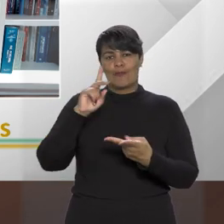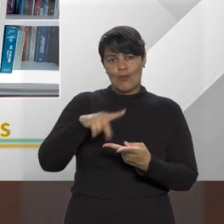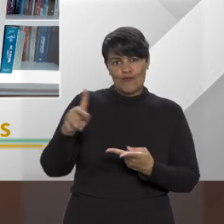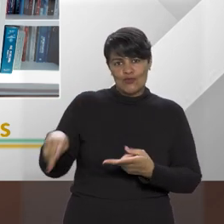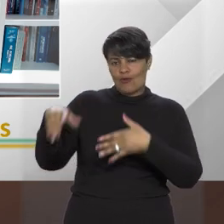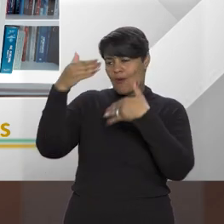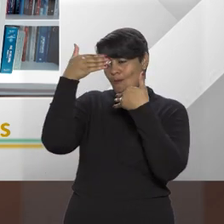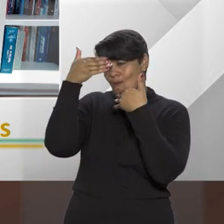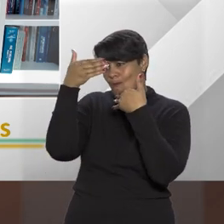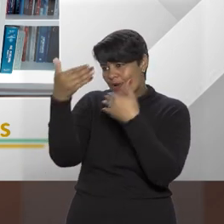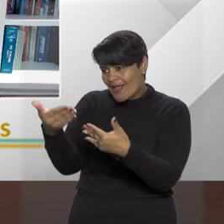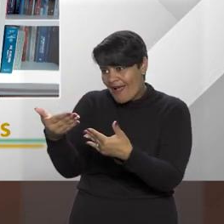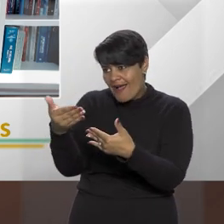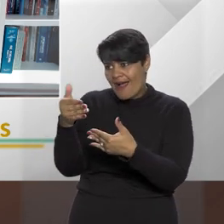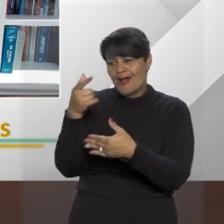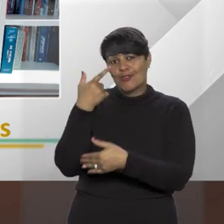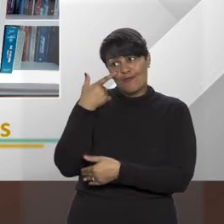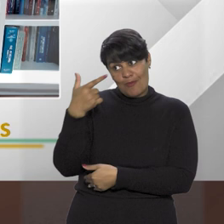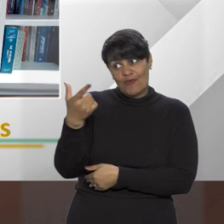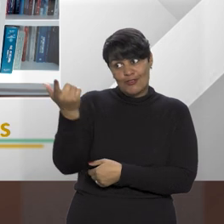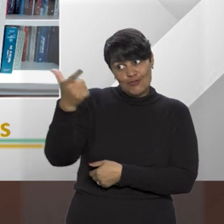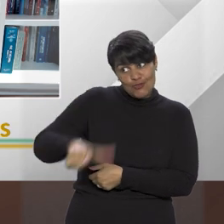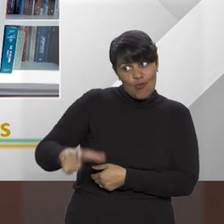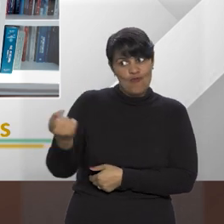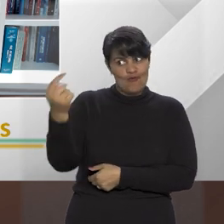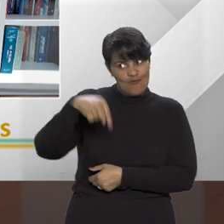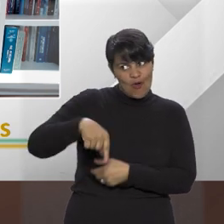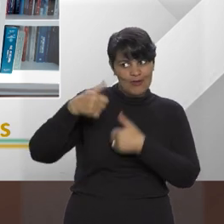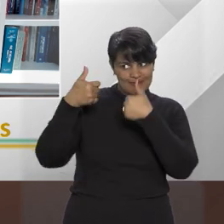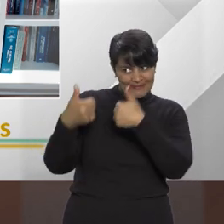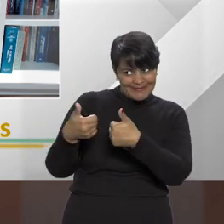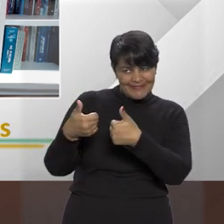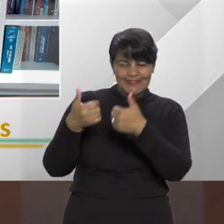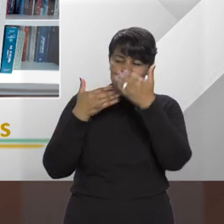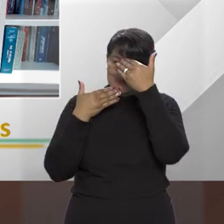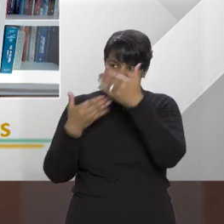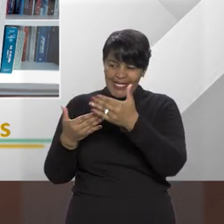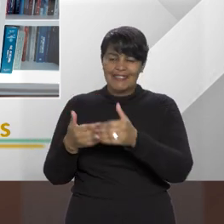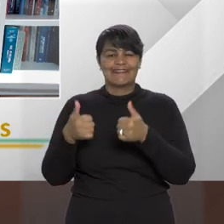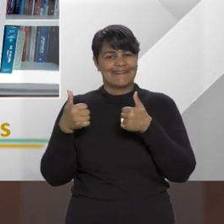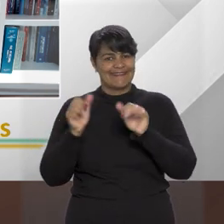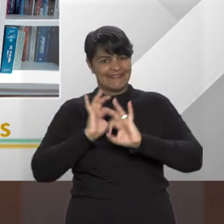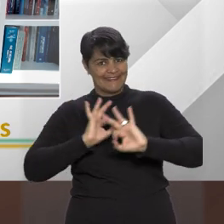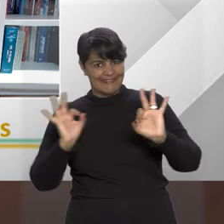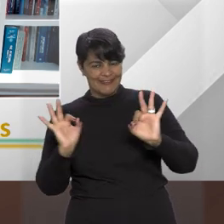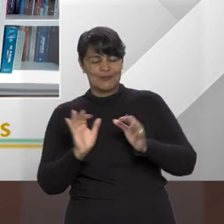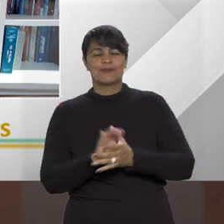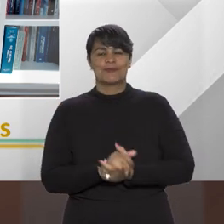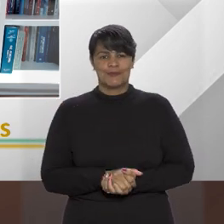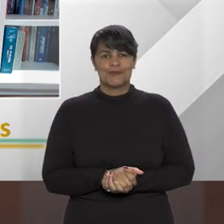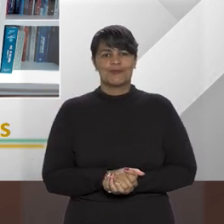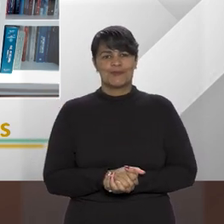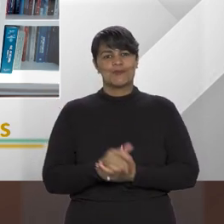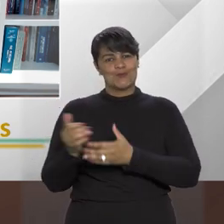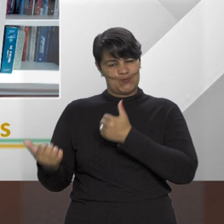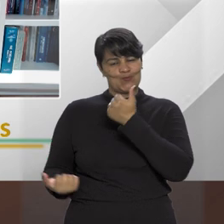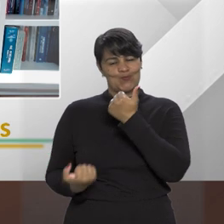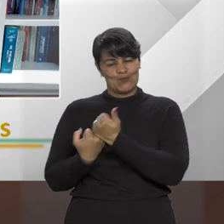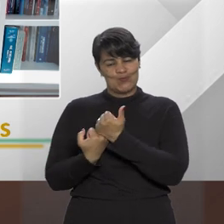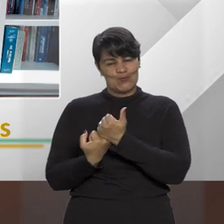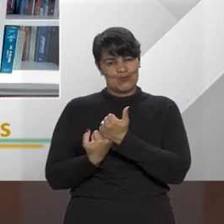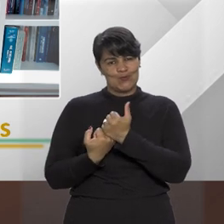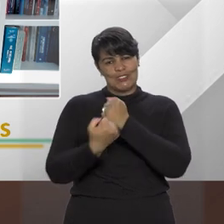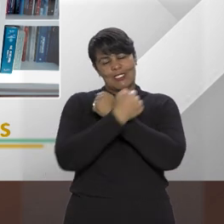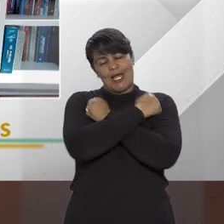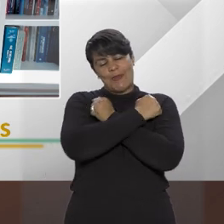Fred. Muito obrigada. Valeu. Obrigado, minha cara. Conte comigo aí. Um abraço, meu querido Com. Márcio. Conversamos também com o professor